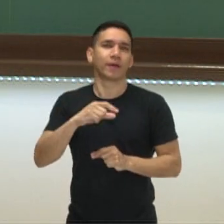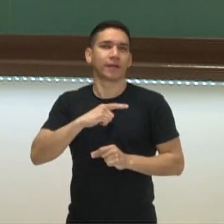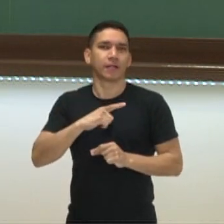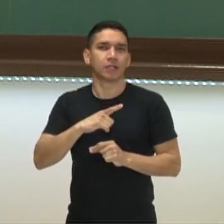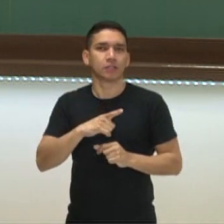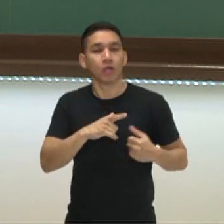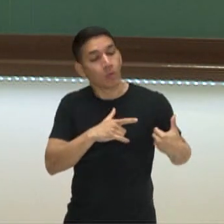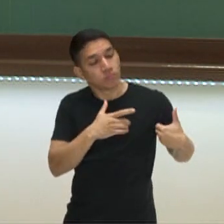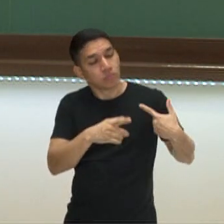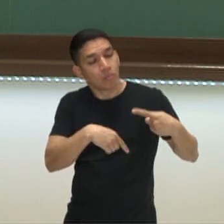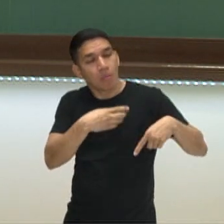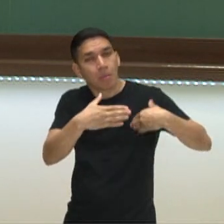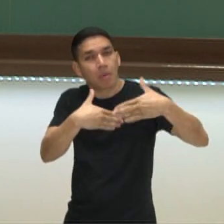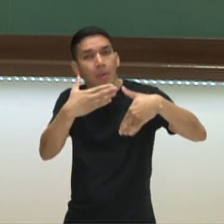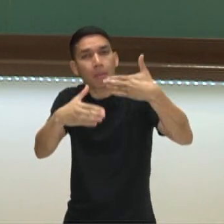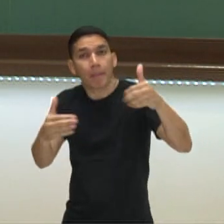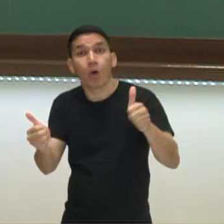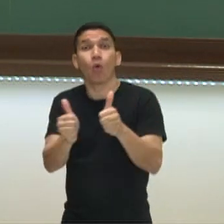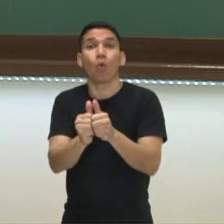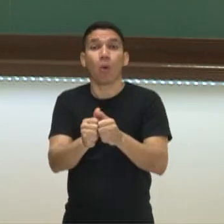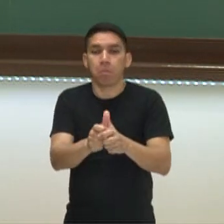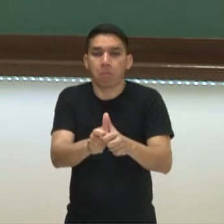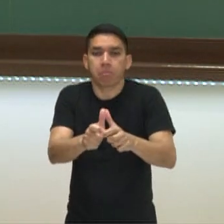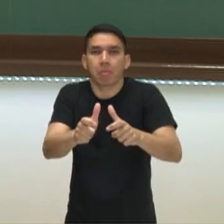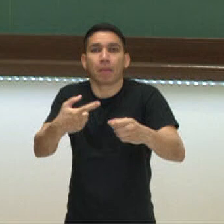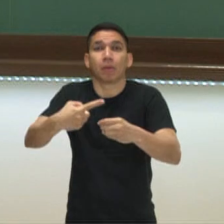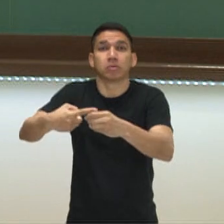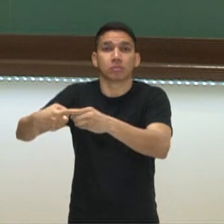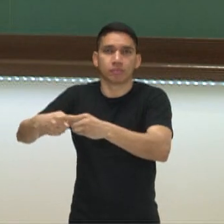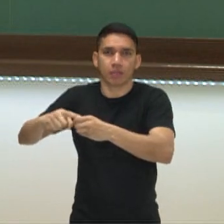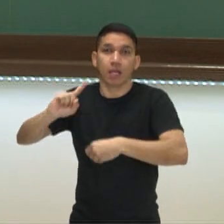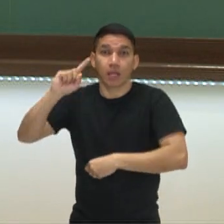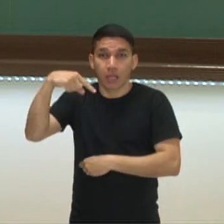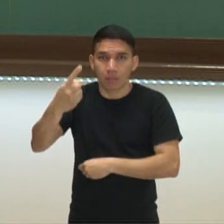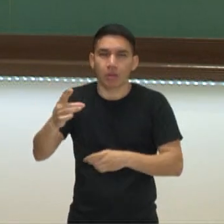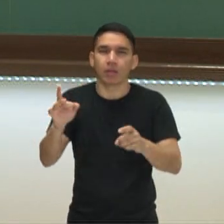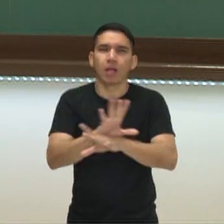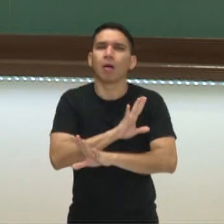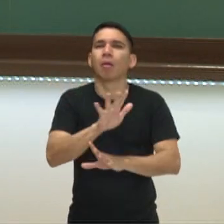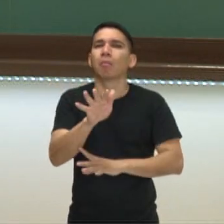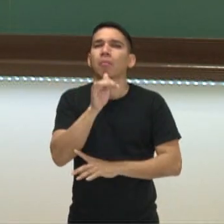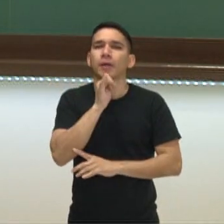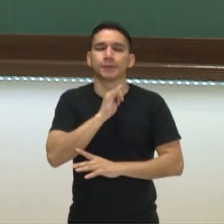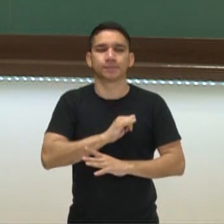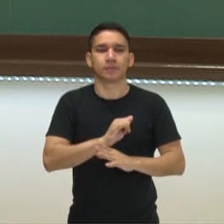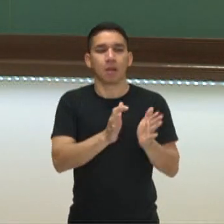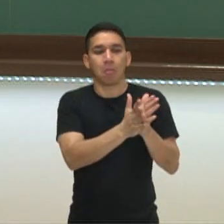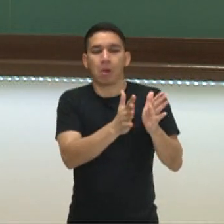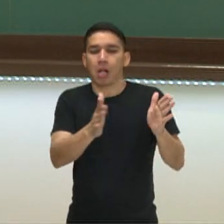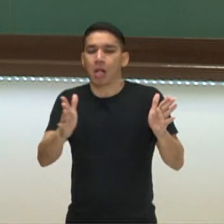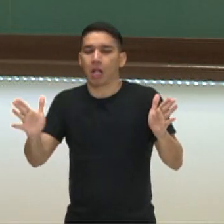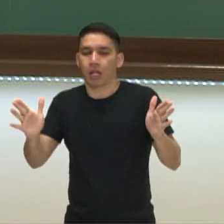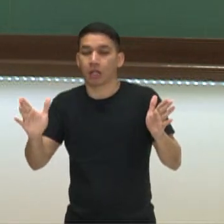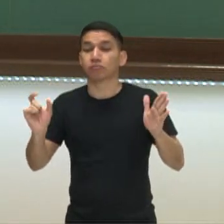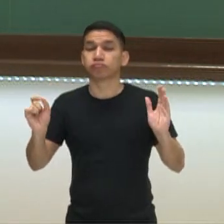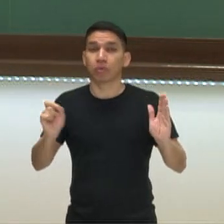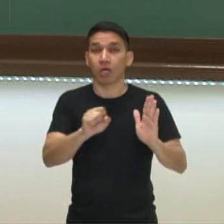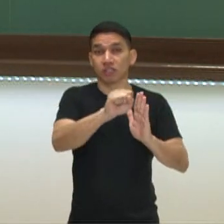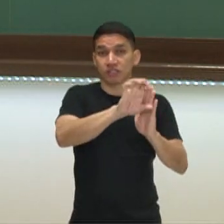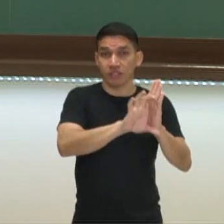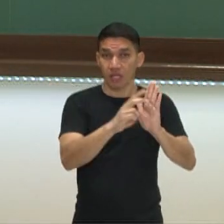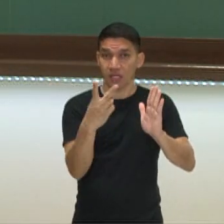com o processo de urbanização. Então, após aí, o período da segunda metade do século XX, após a Segunda Guerra Mundial, a